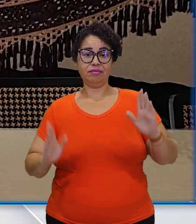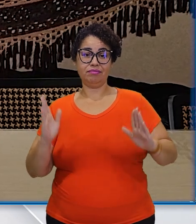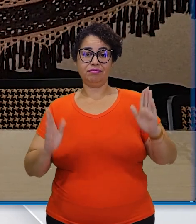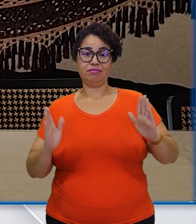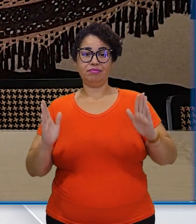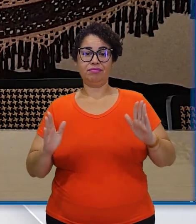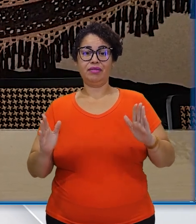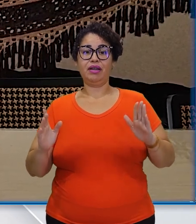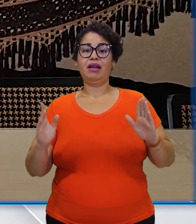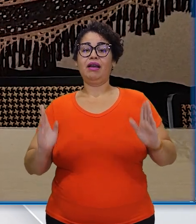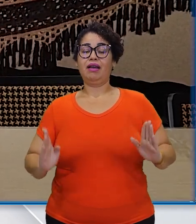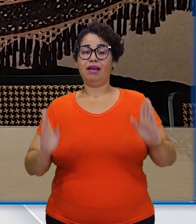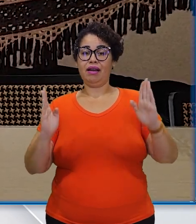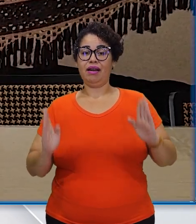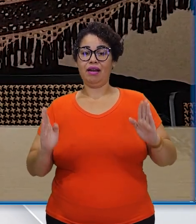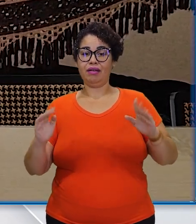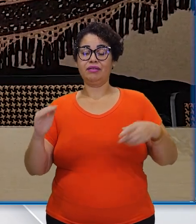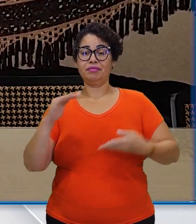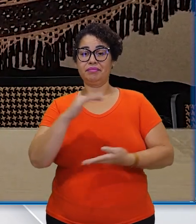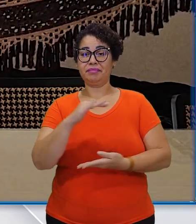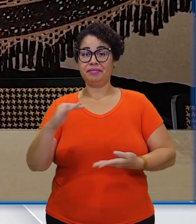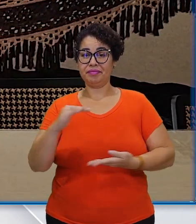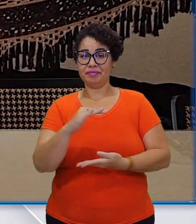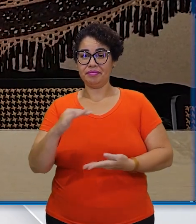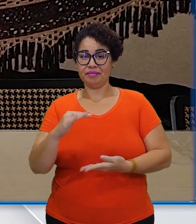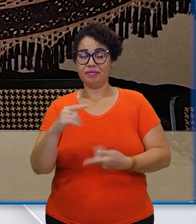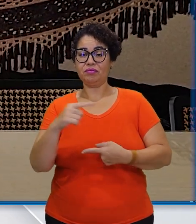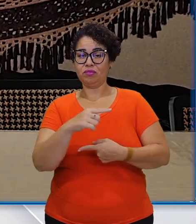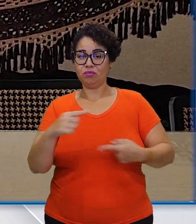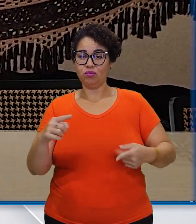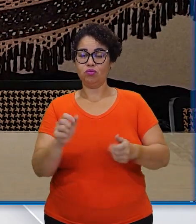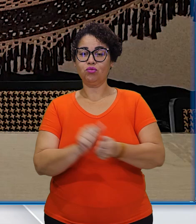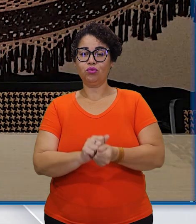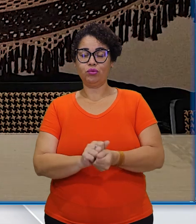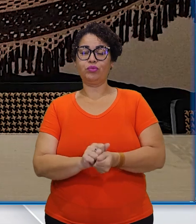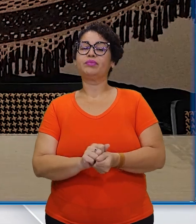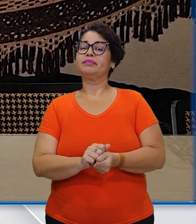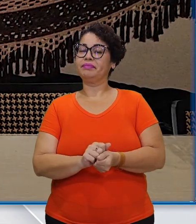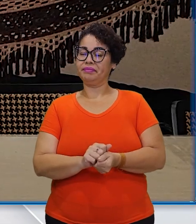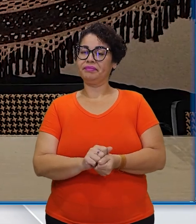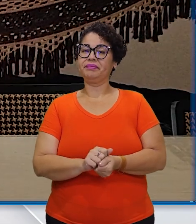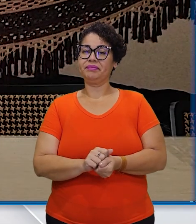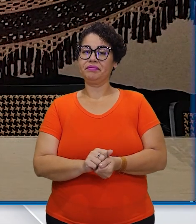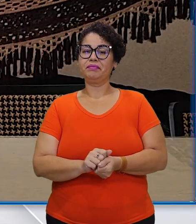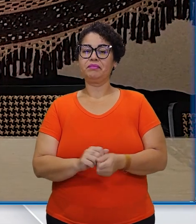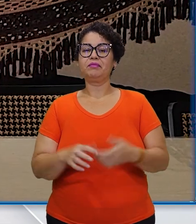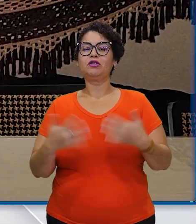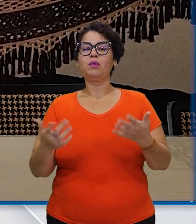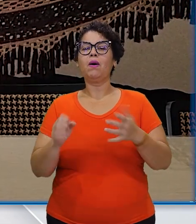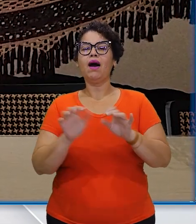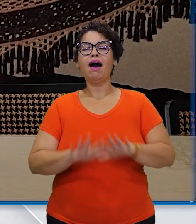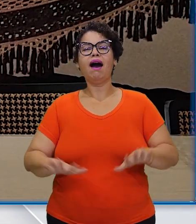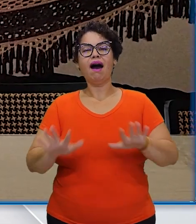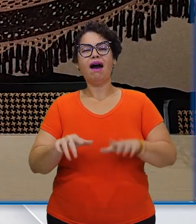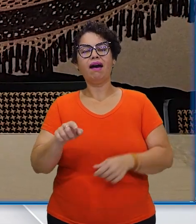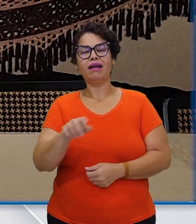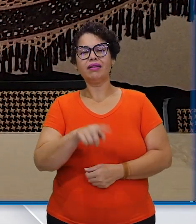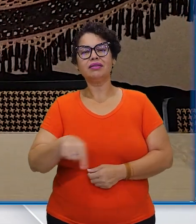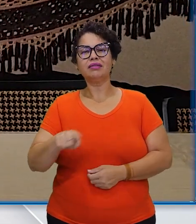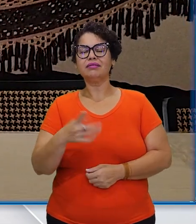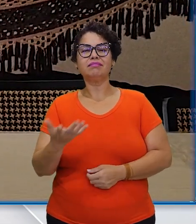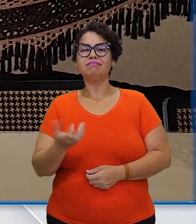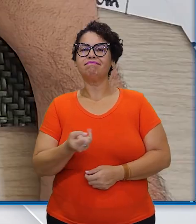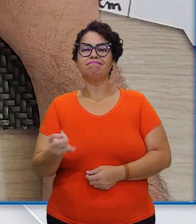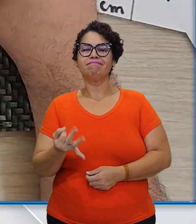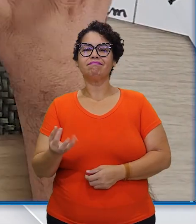Esse lado é paralelo a este lado é paralelo a este. Qual é a área deste